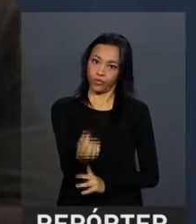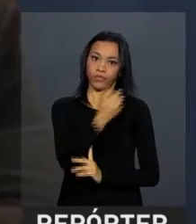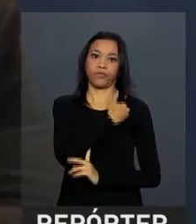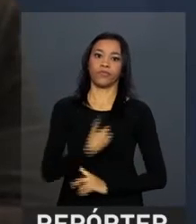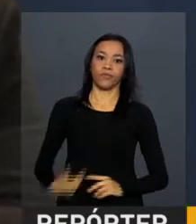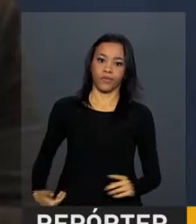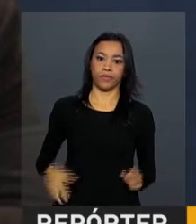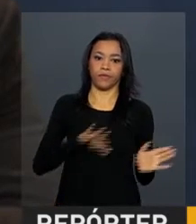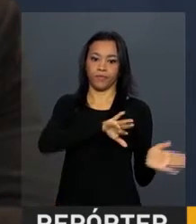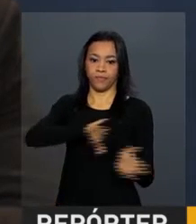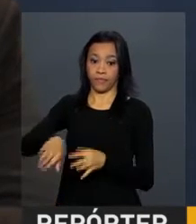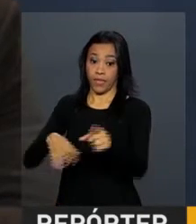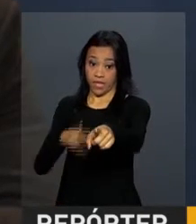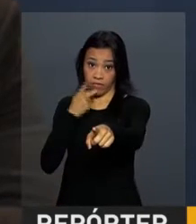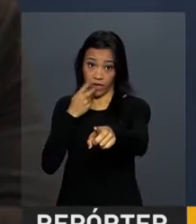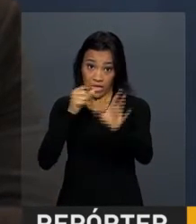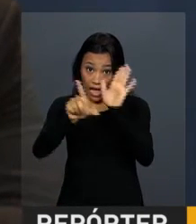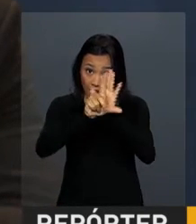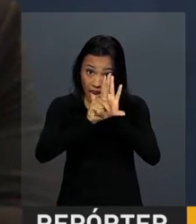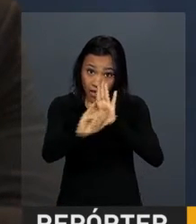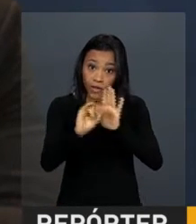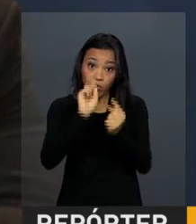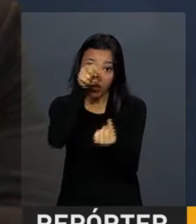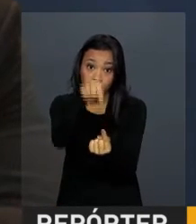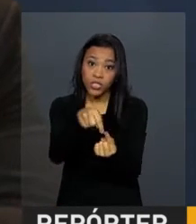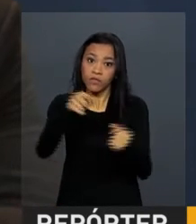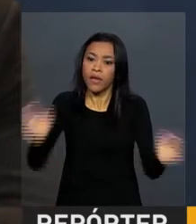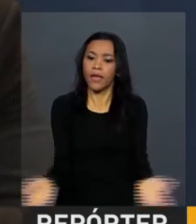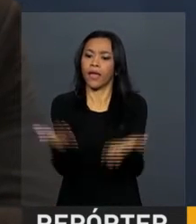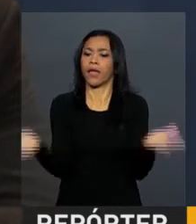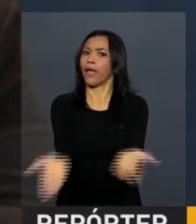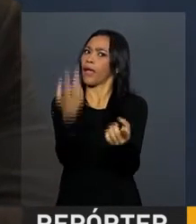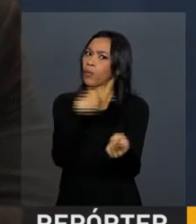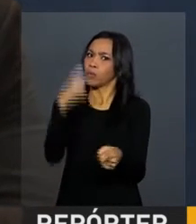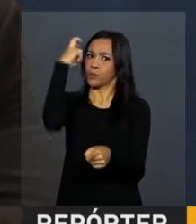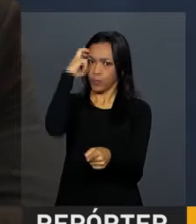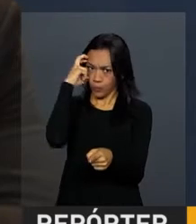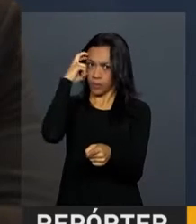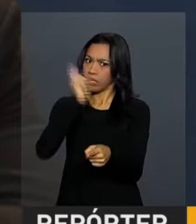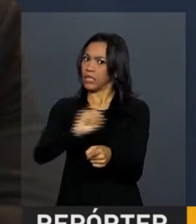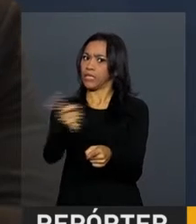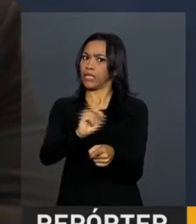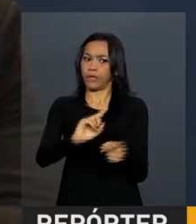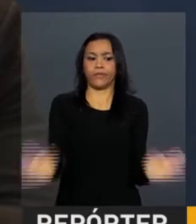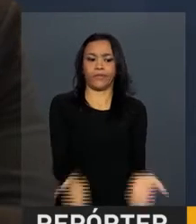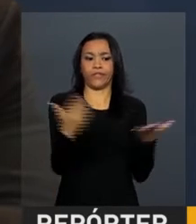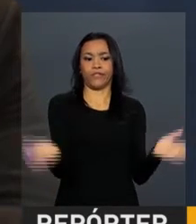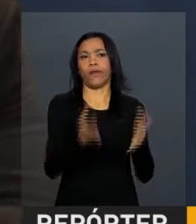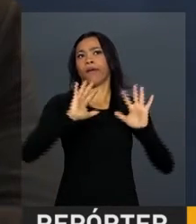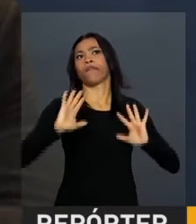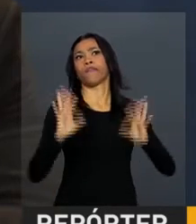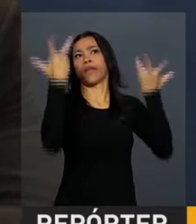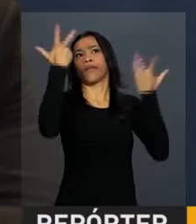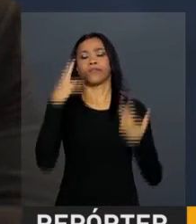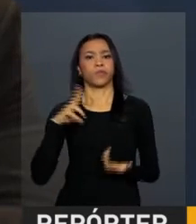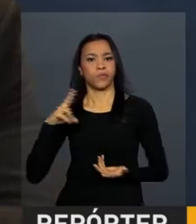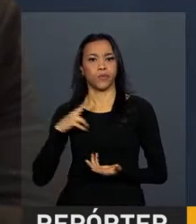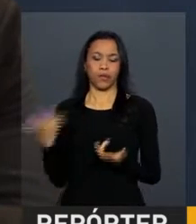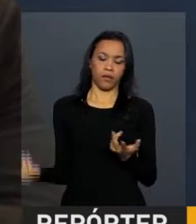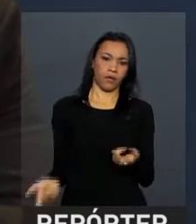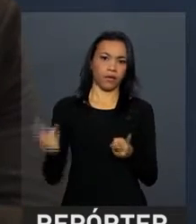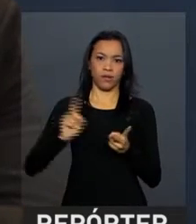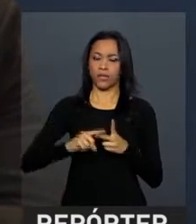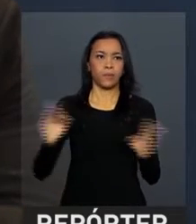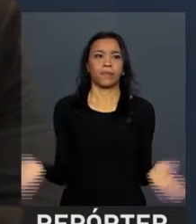Rouanet deve ser utilizada para incentivar a cultura no Brasil, não para incentivar festas particulares, não